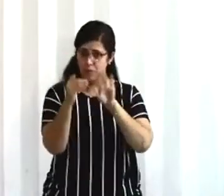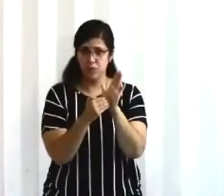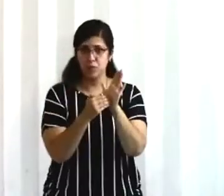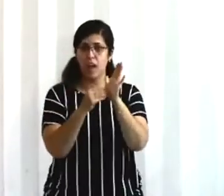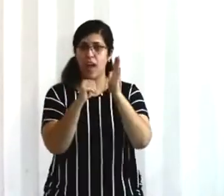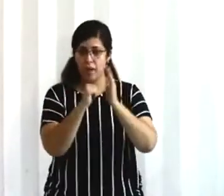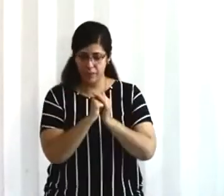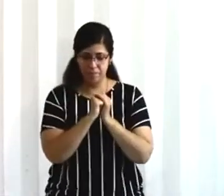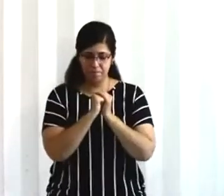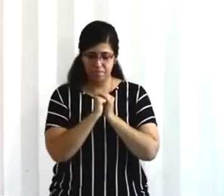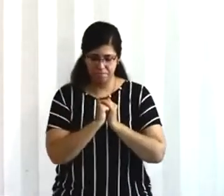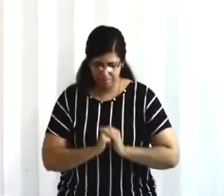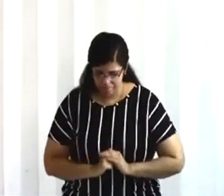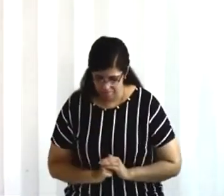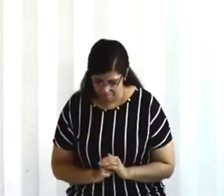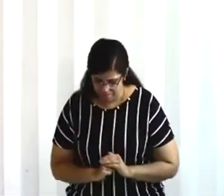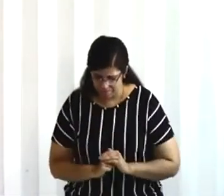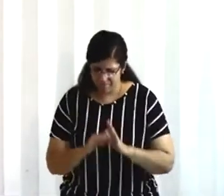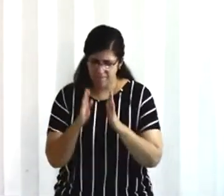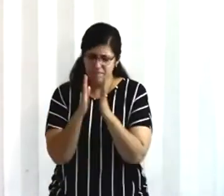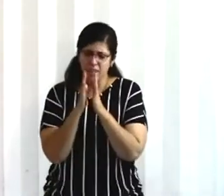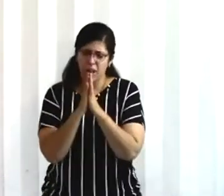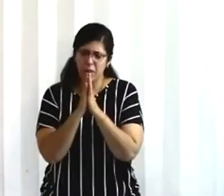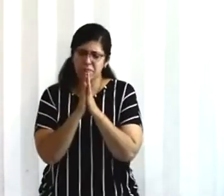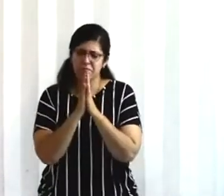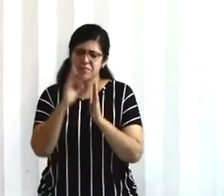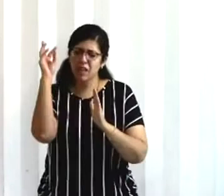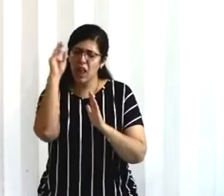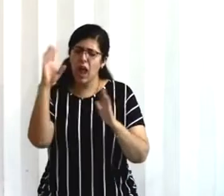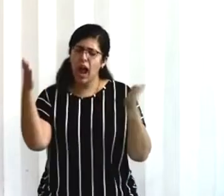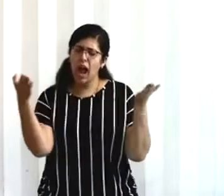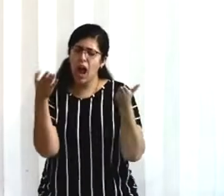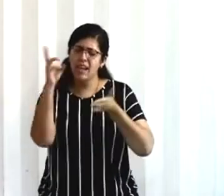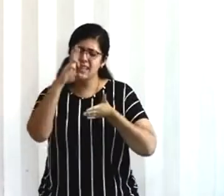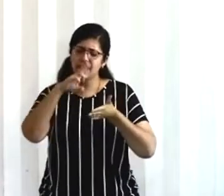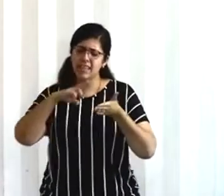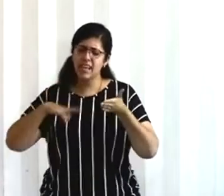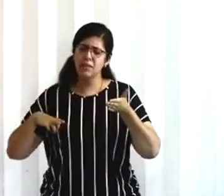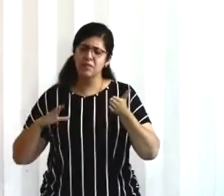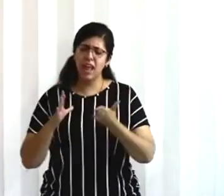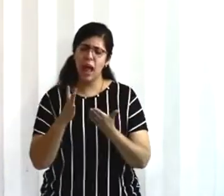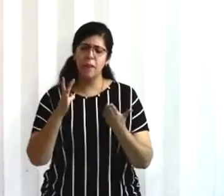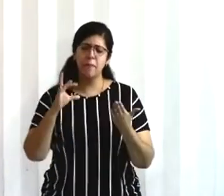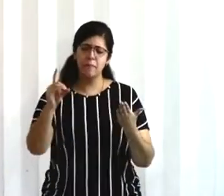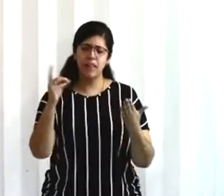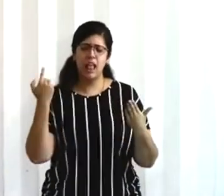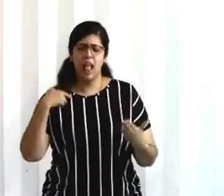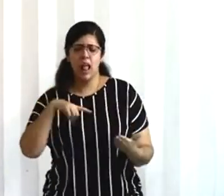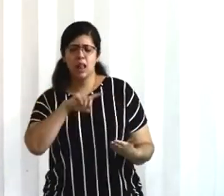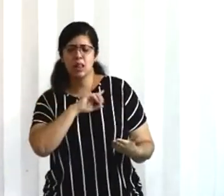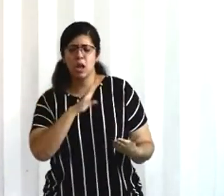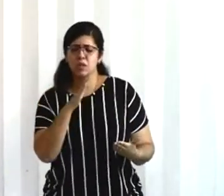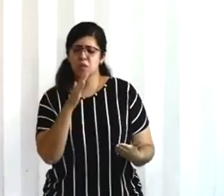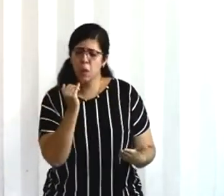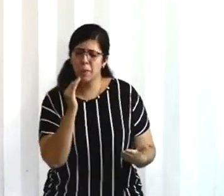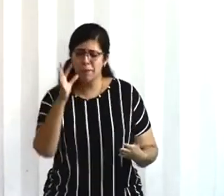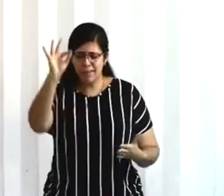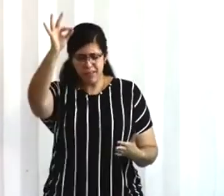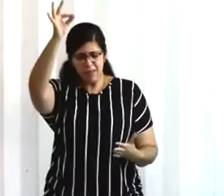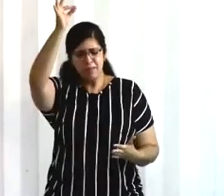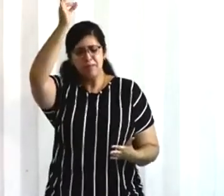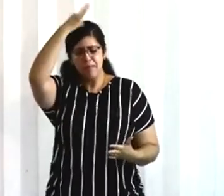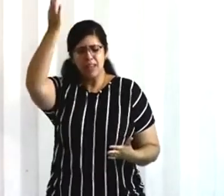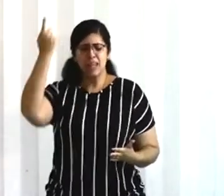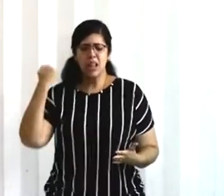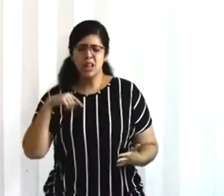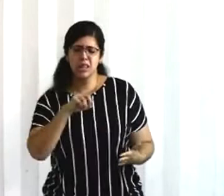Oremos. Senhor Deus, acabamos de ler a Tua palavra. Tua palavra é o nosso alimento. Queremos, ó Deus, ser edificados por ela,